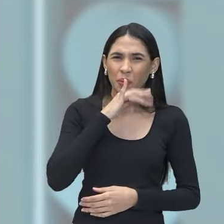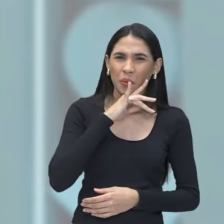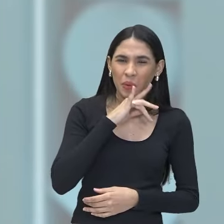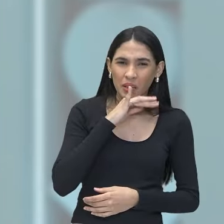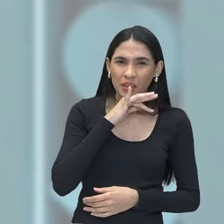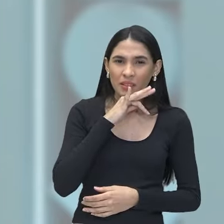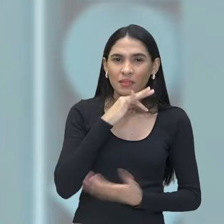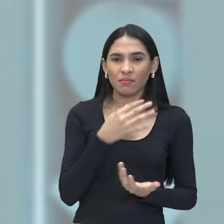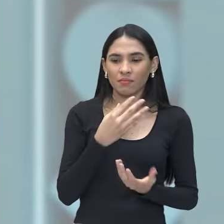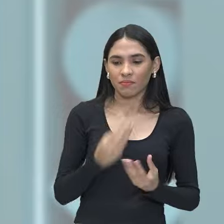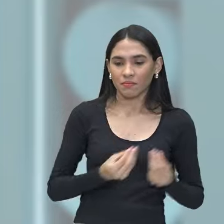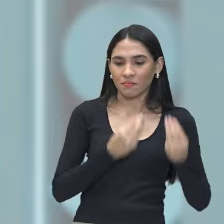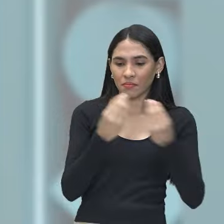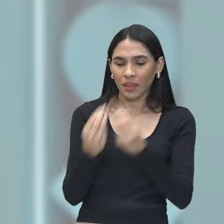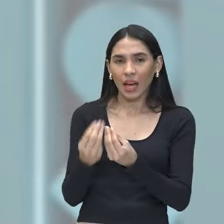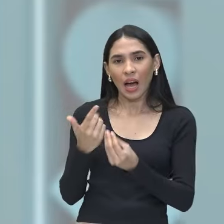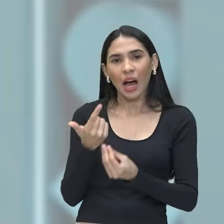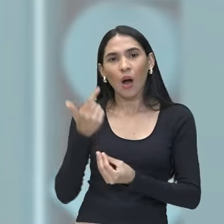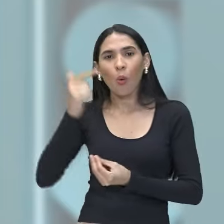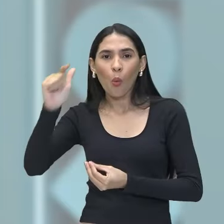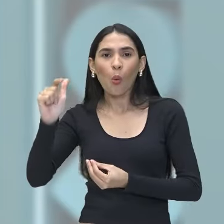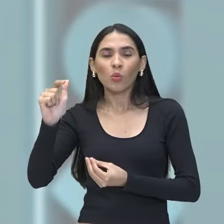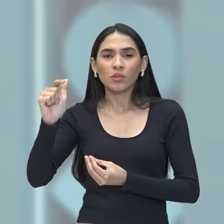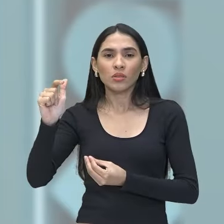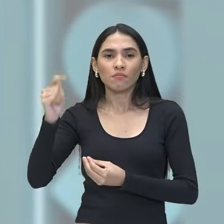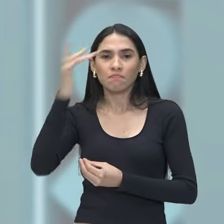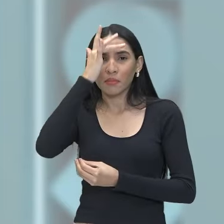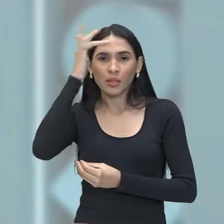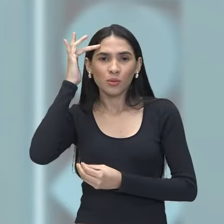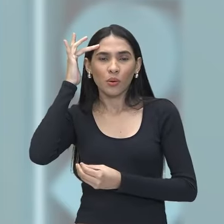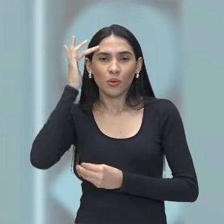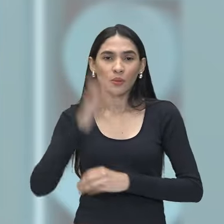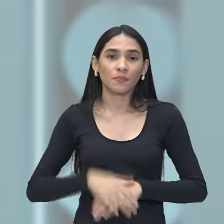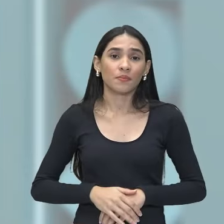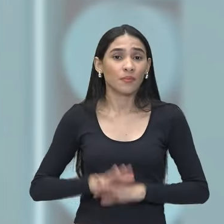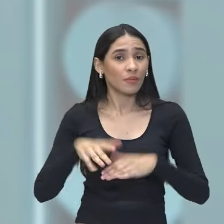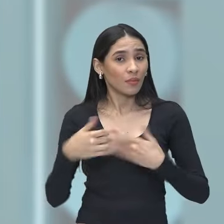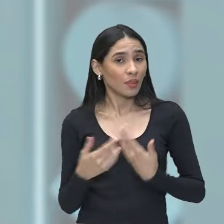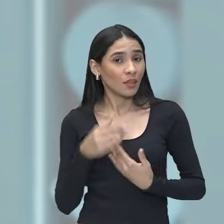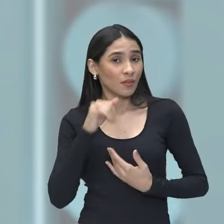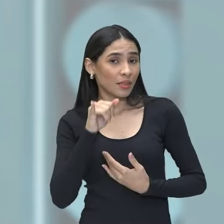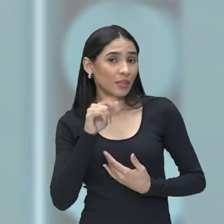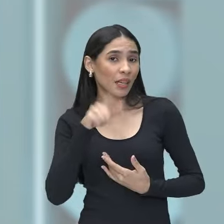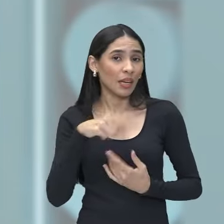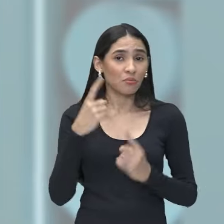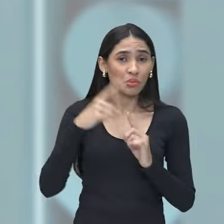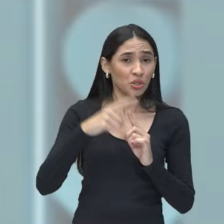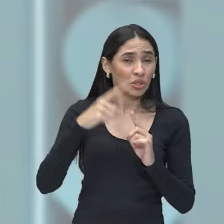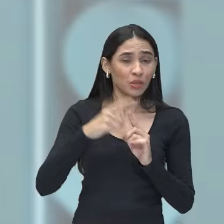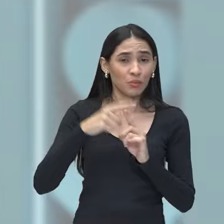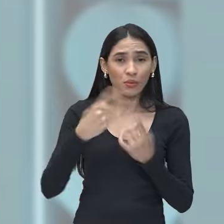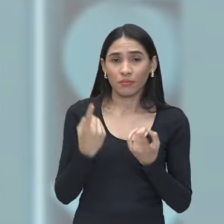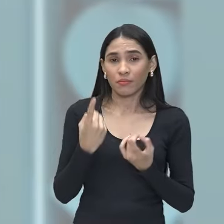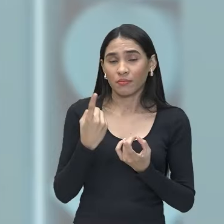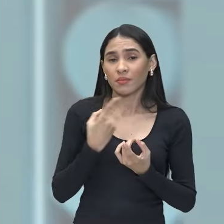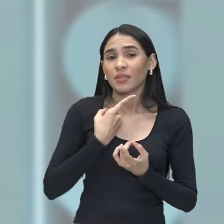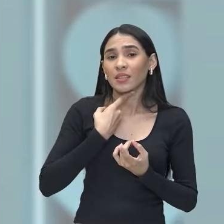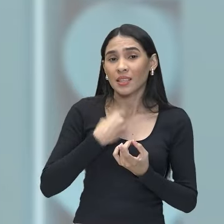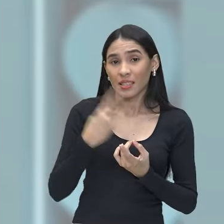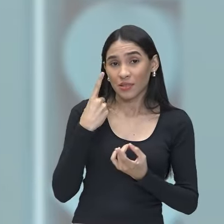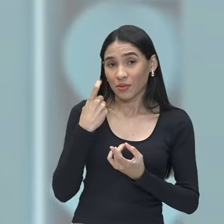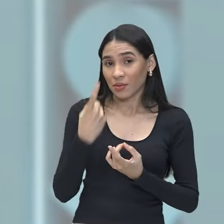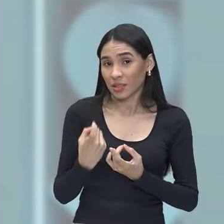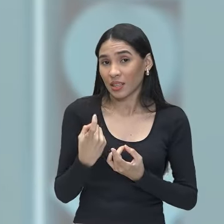de entregar Bertoleza para os seus antigos donos? Então, se esse for o seu estilo de leitura, isso vai aguçar